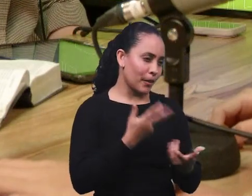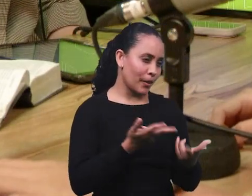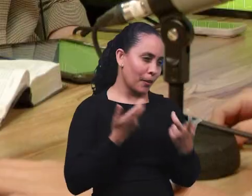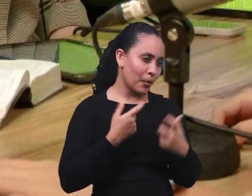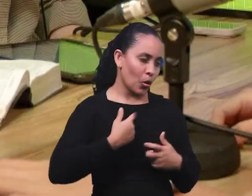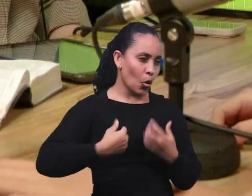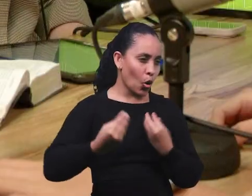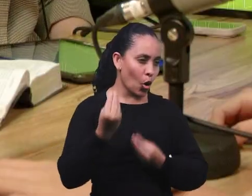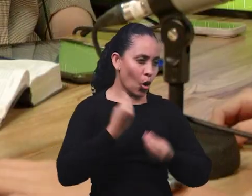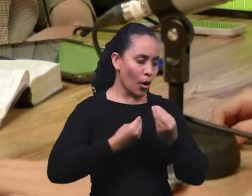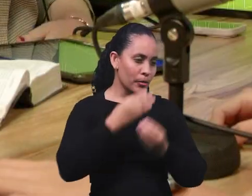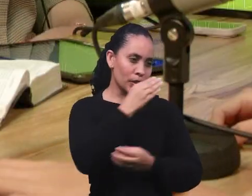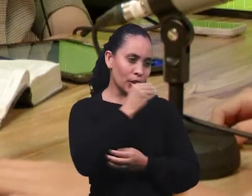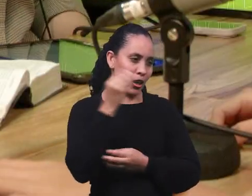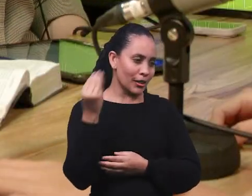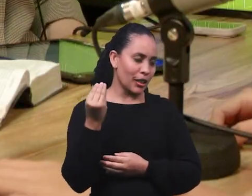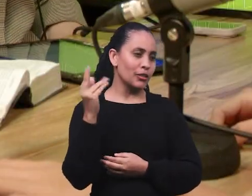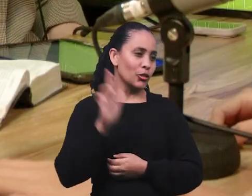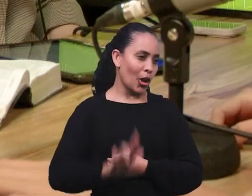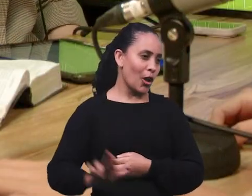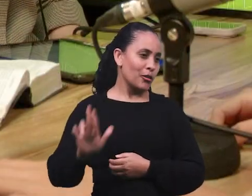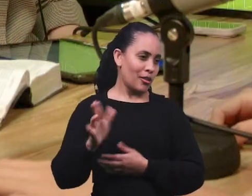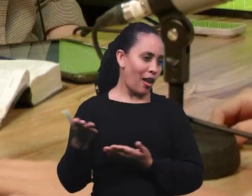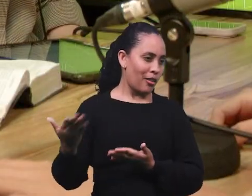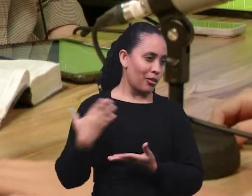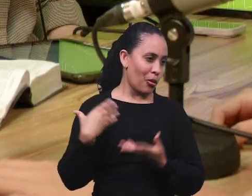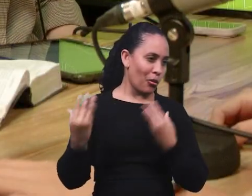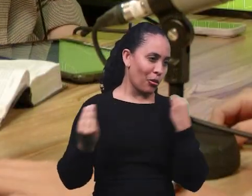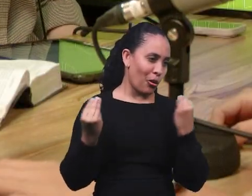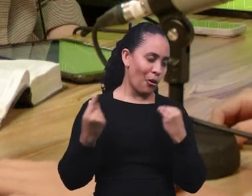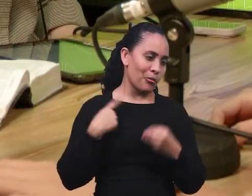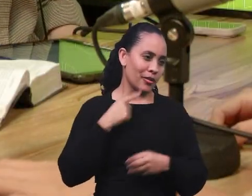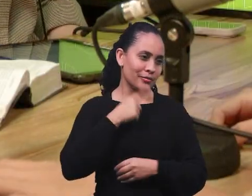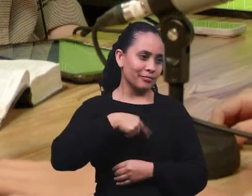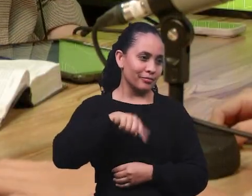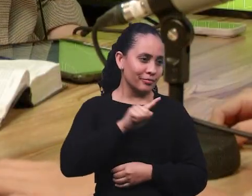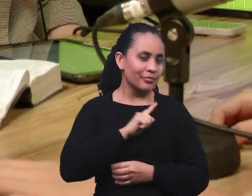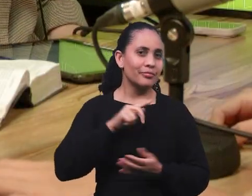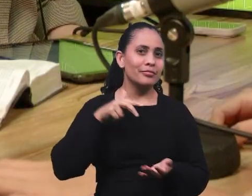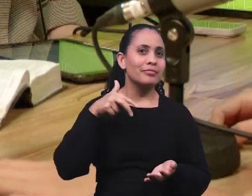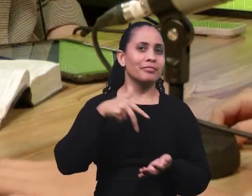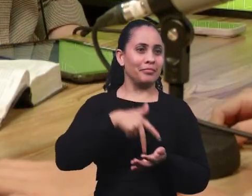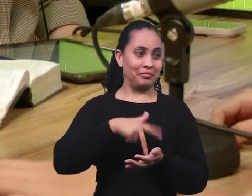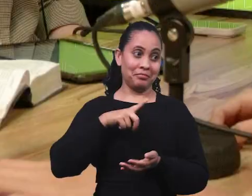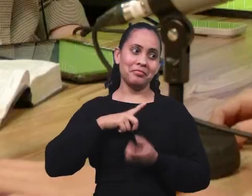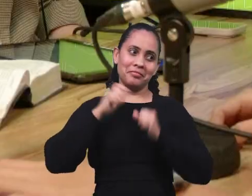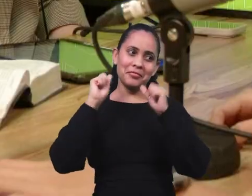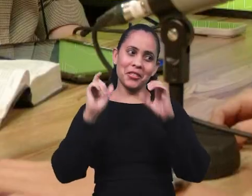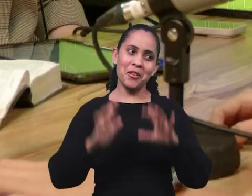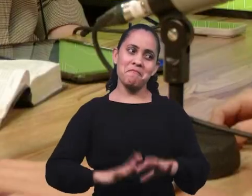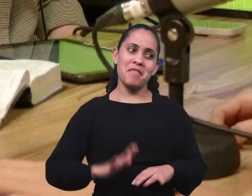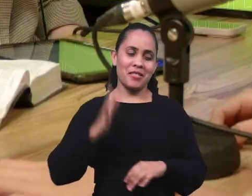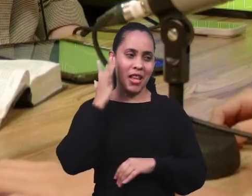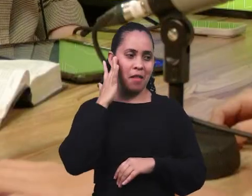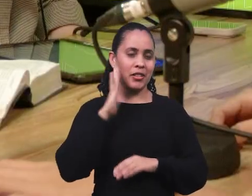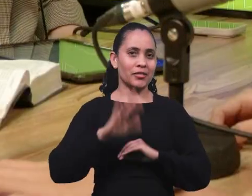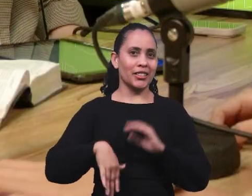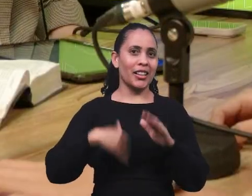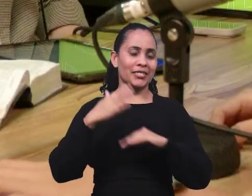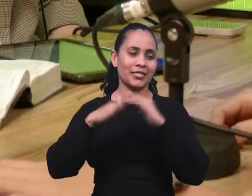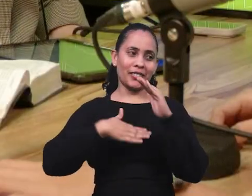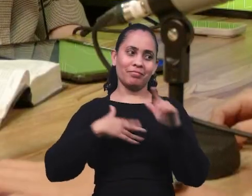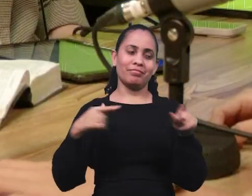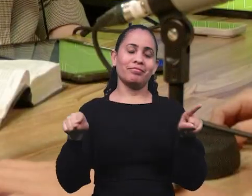vê, né, como os adolescentes são usados. Sim. E como os adolescentes são edificados